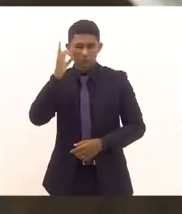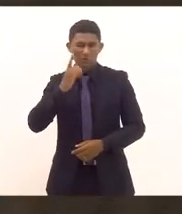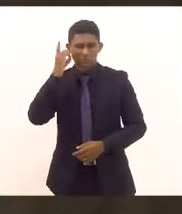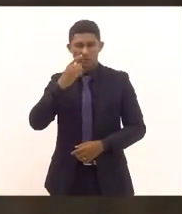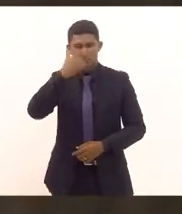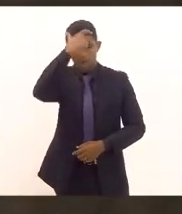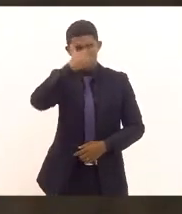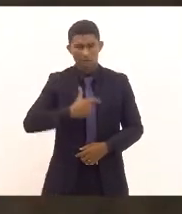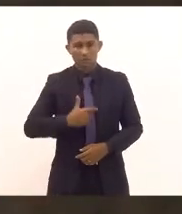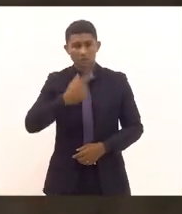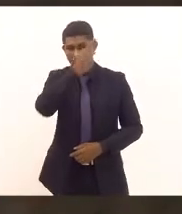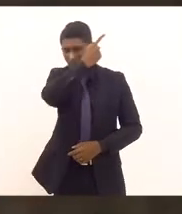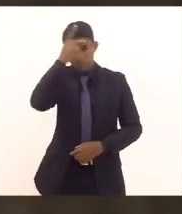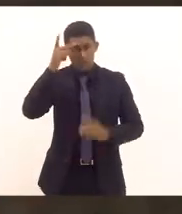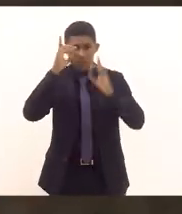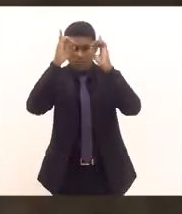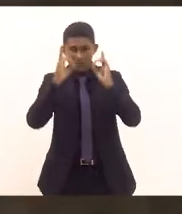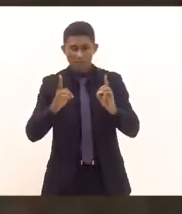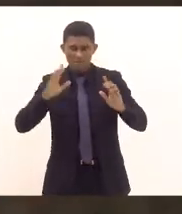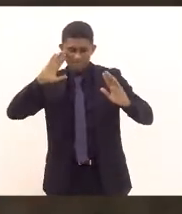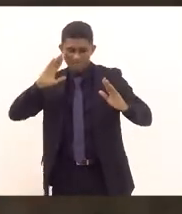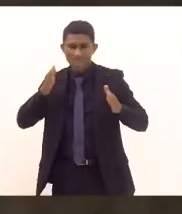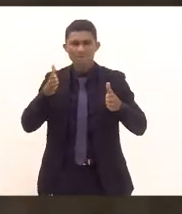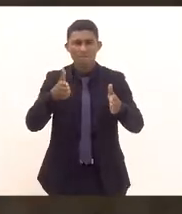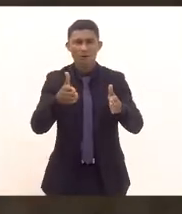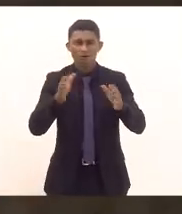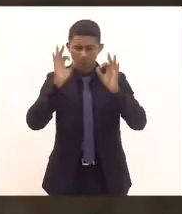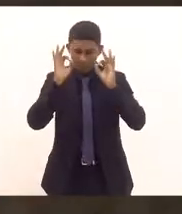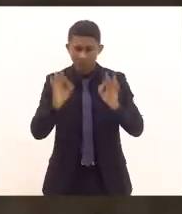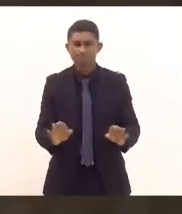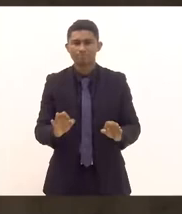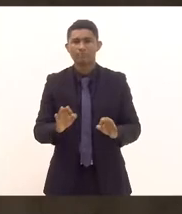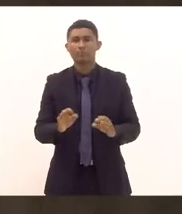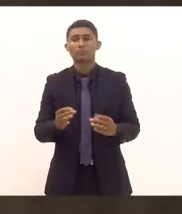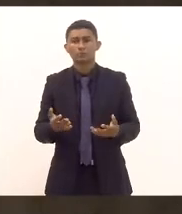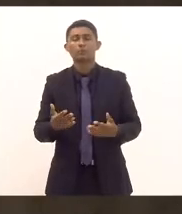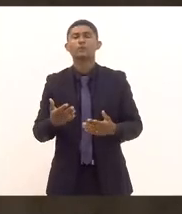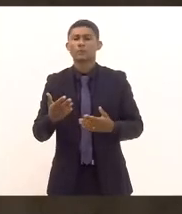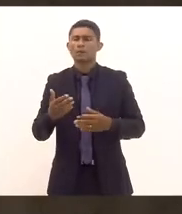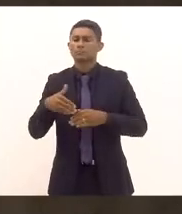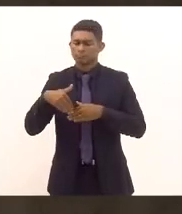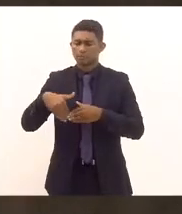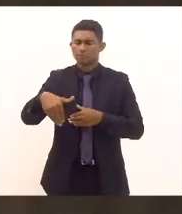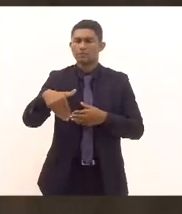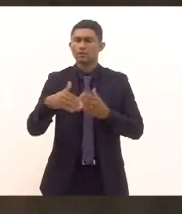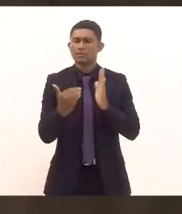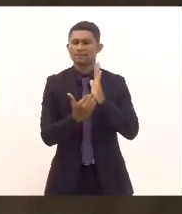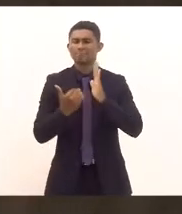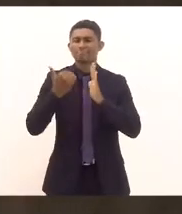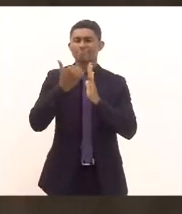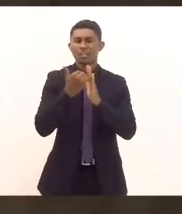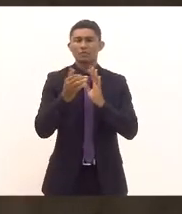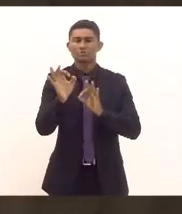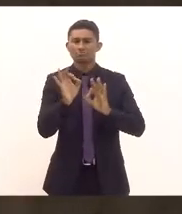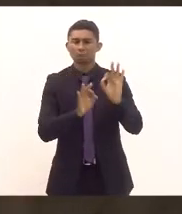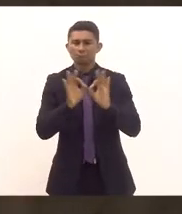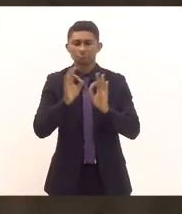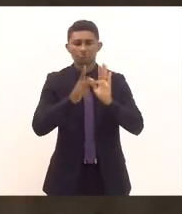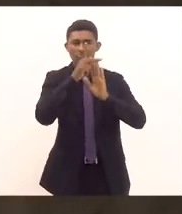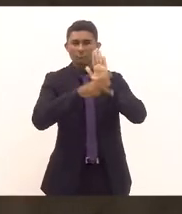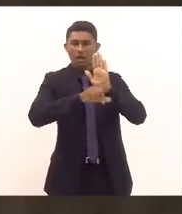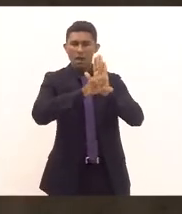pessoas com deficiência serão sim honrados nessa casa teremos cada vez mais Deputado a tia Ju projetos